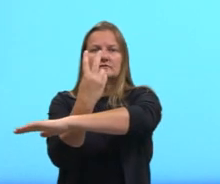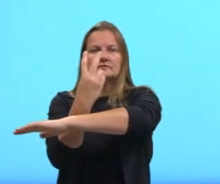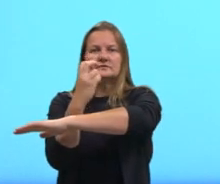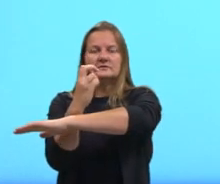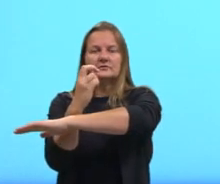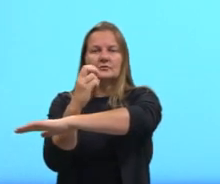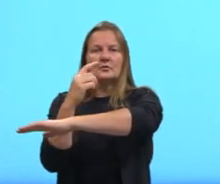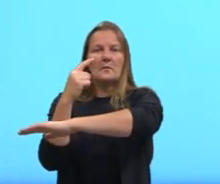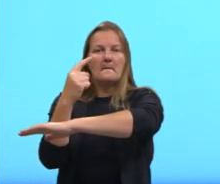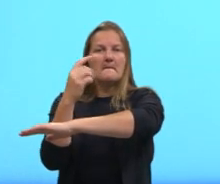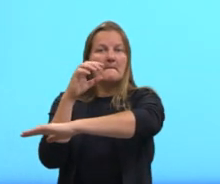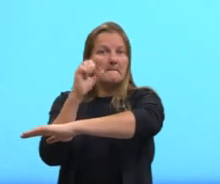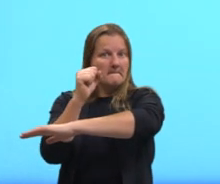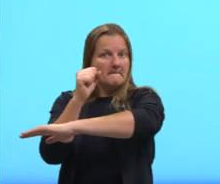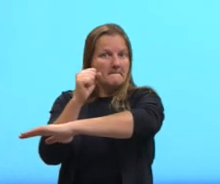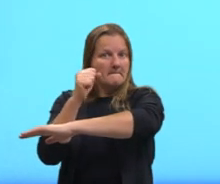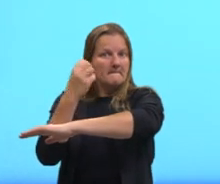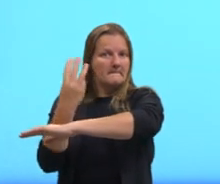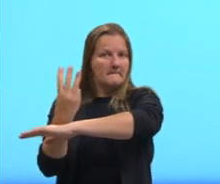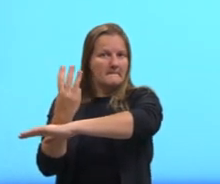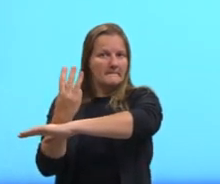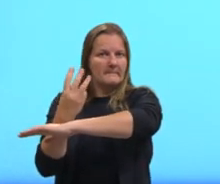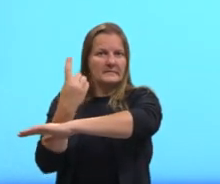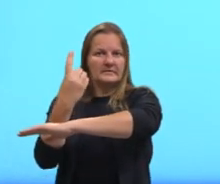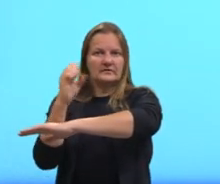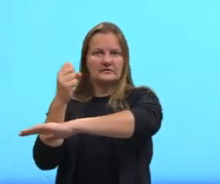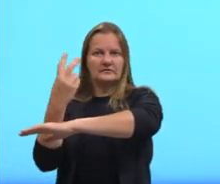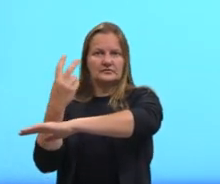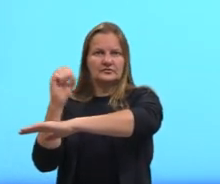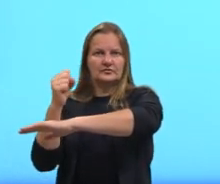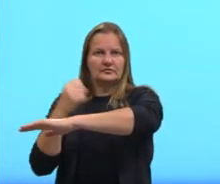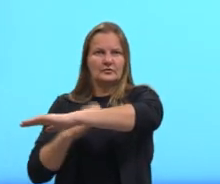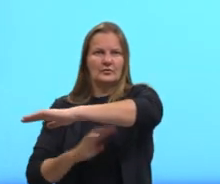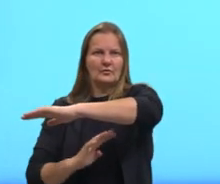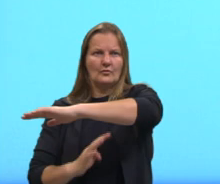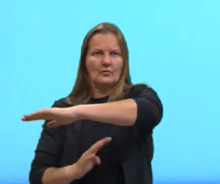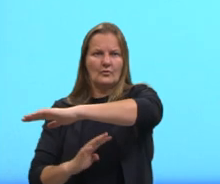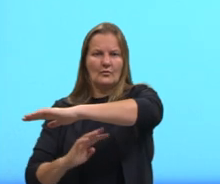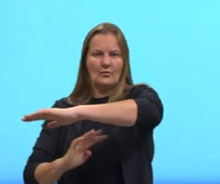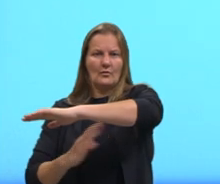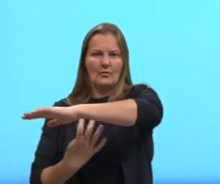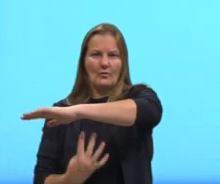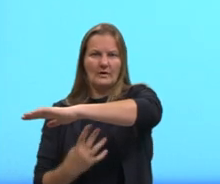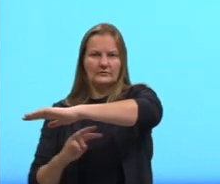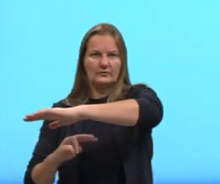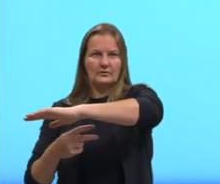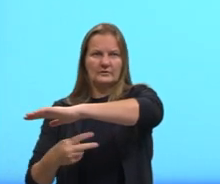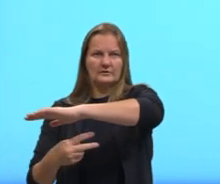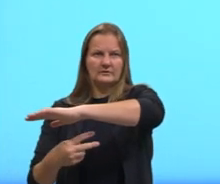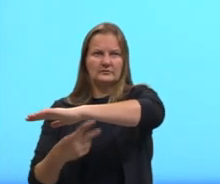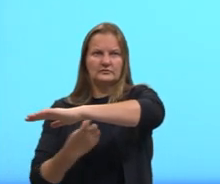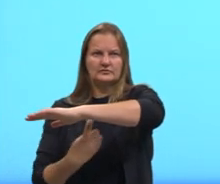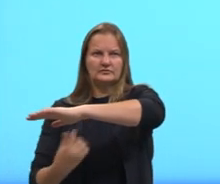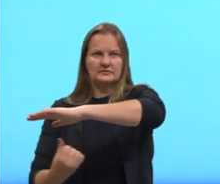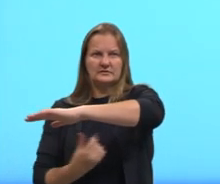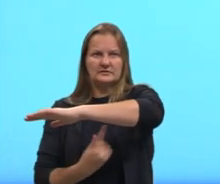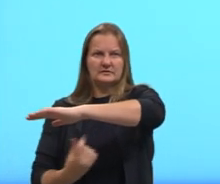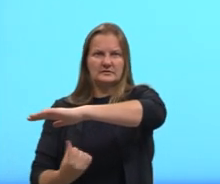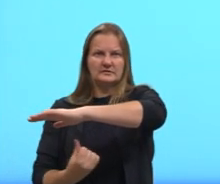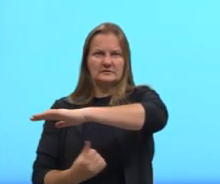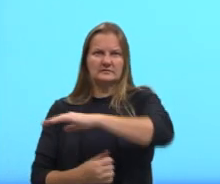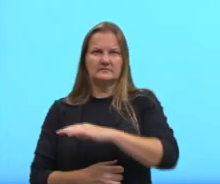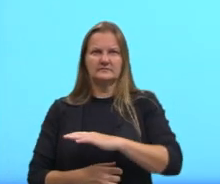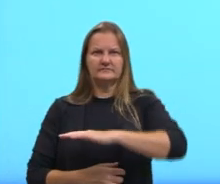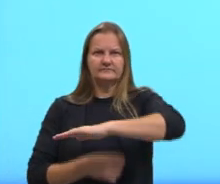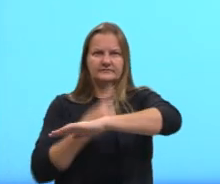128 e 4 ao quadrado eu vou ter 16 e aqui eu posso fazer uma simplificação ainda